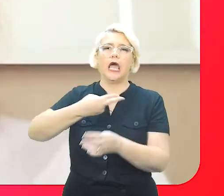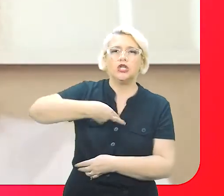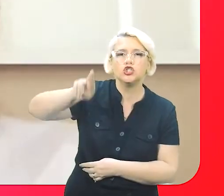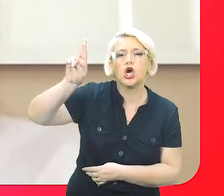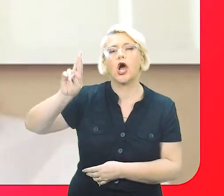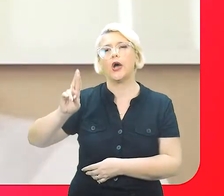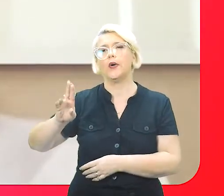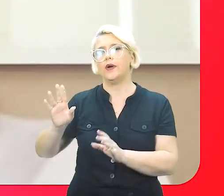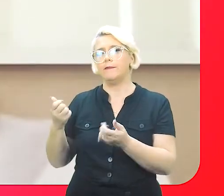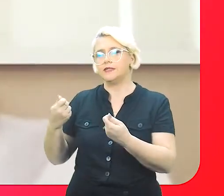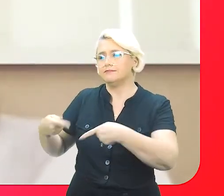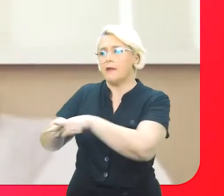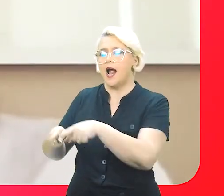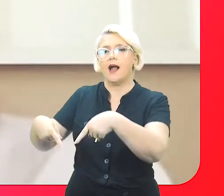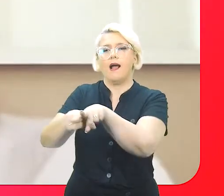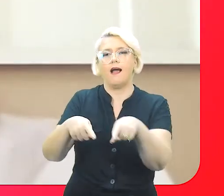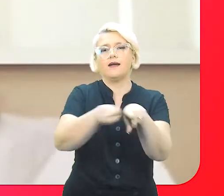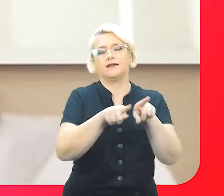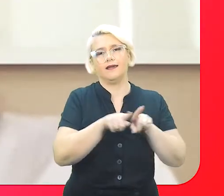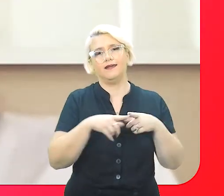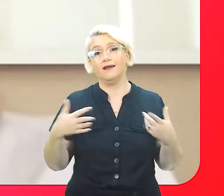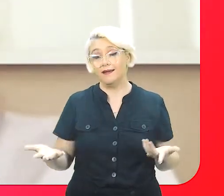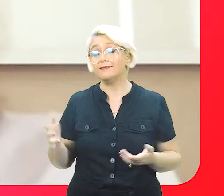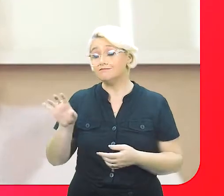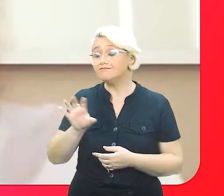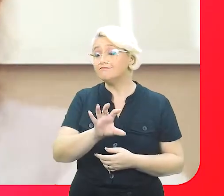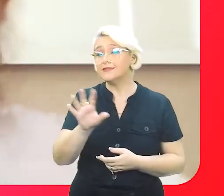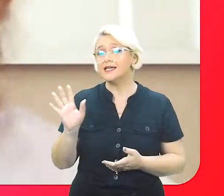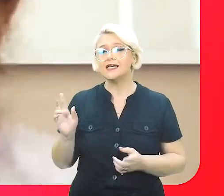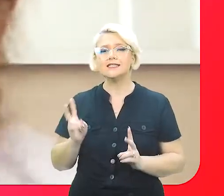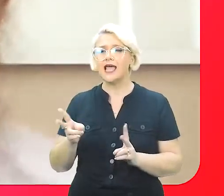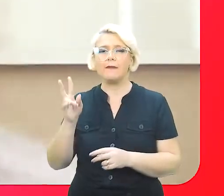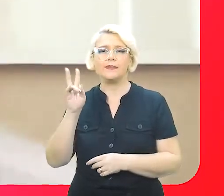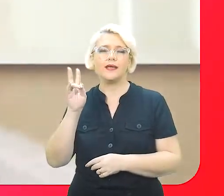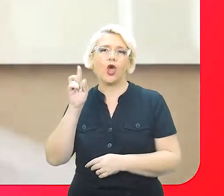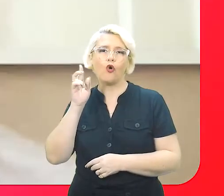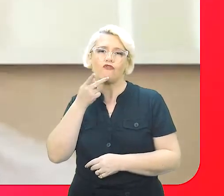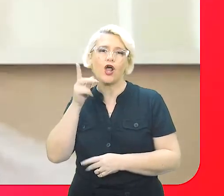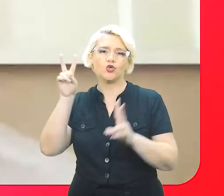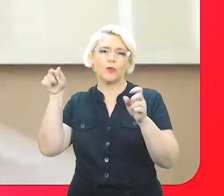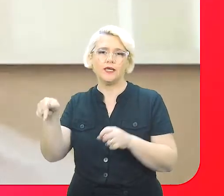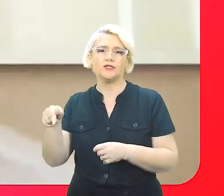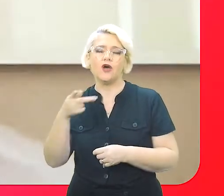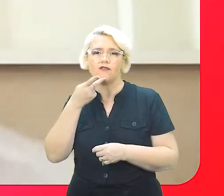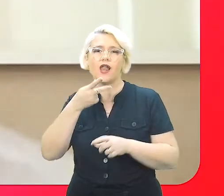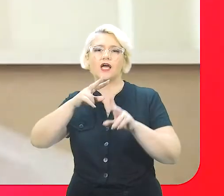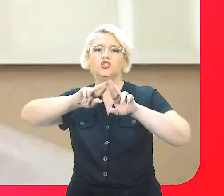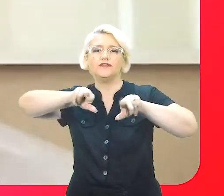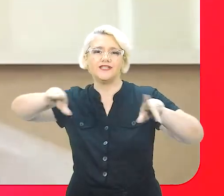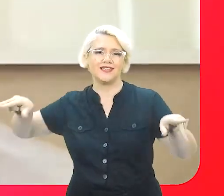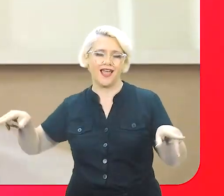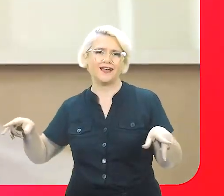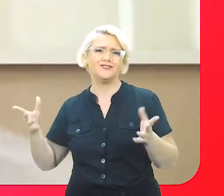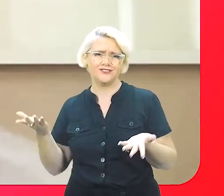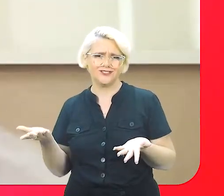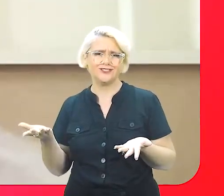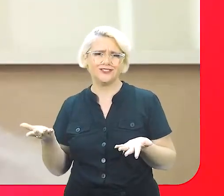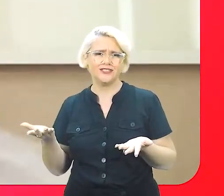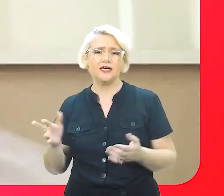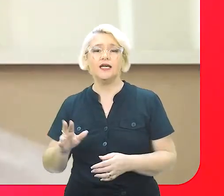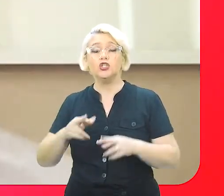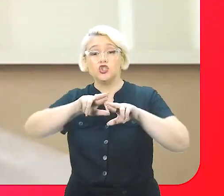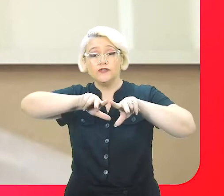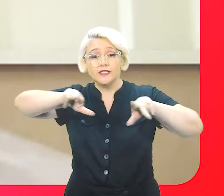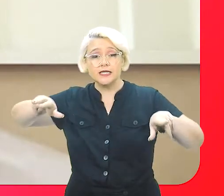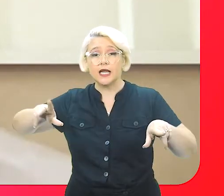religiosa. E isso, sabe, toda vez que a gente fala nisso, a gente fala em diversidade. Diversidade não